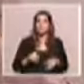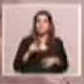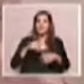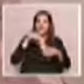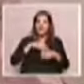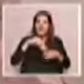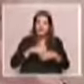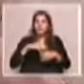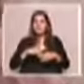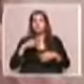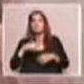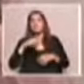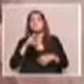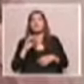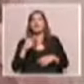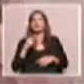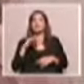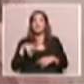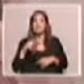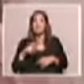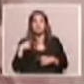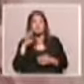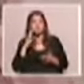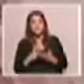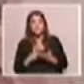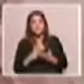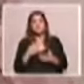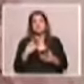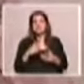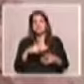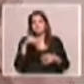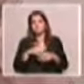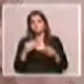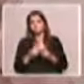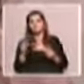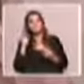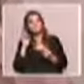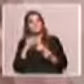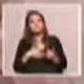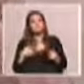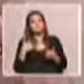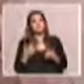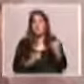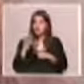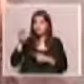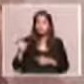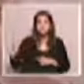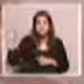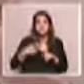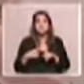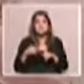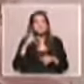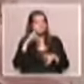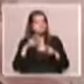que se vai fazendo ao longo da cura, consegue no final ter alguns ingredientes funcionais muito interessantes, que em alguns países, curiosamente, estão a ser